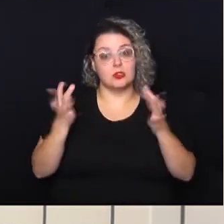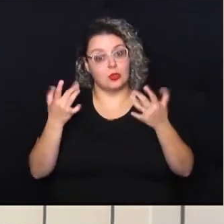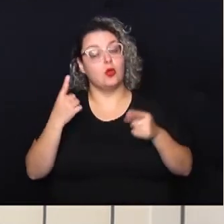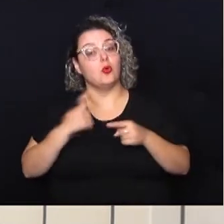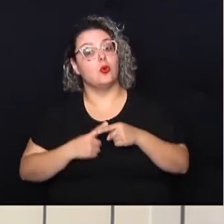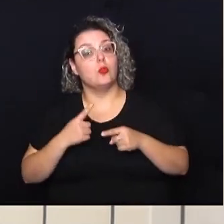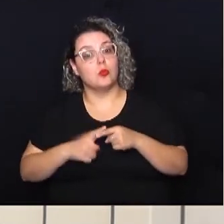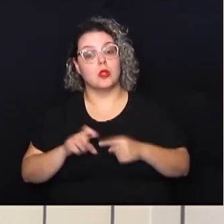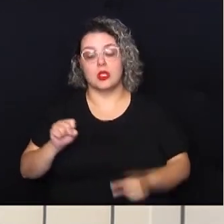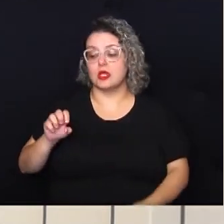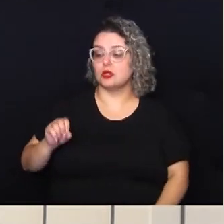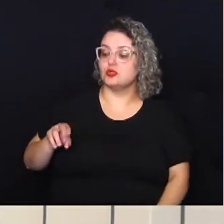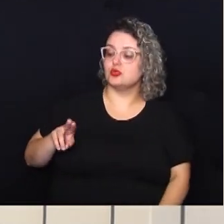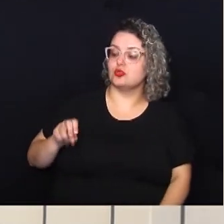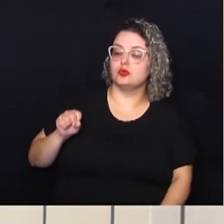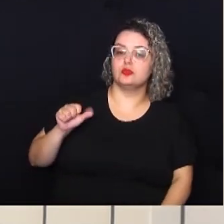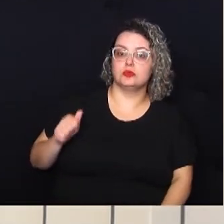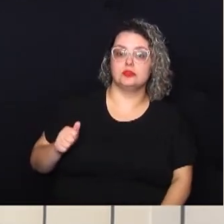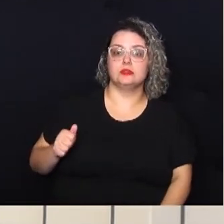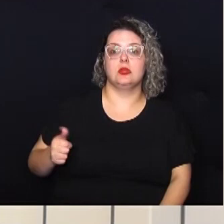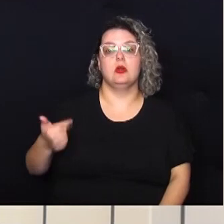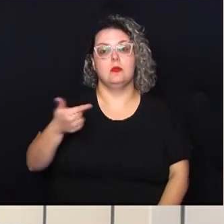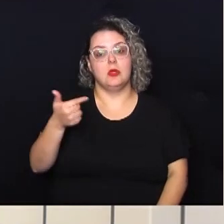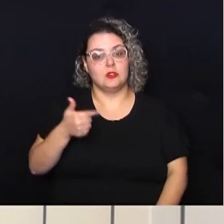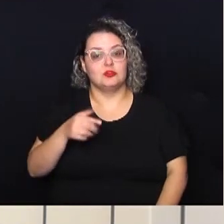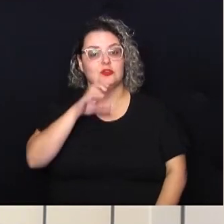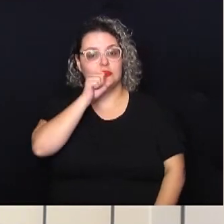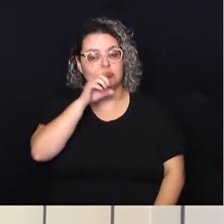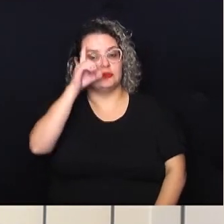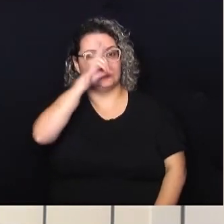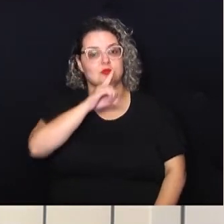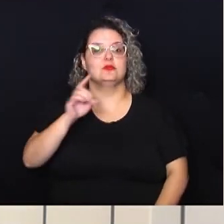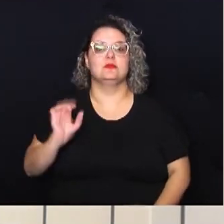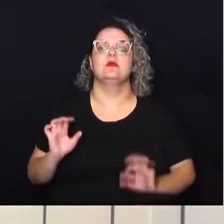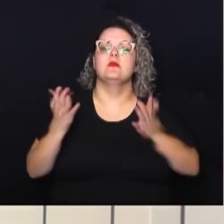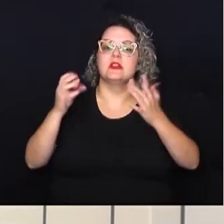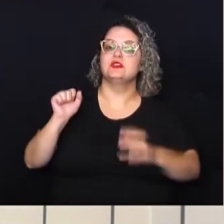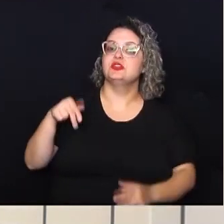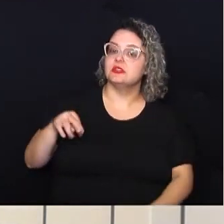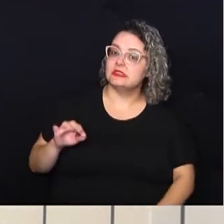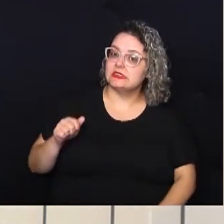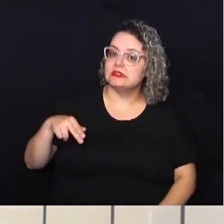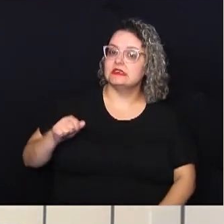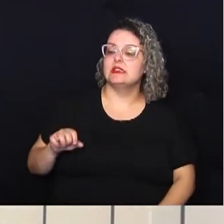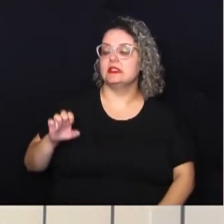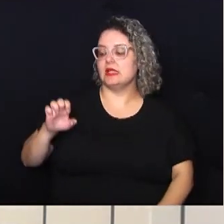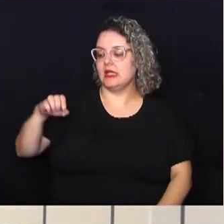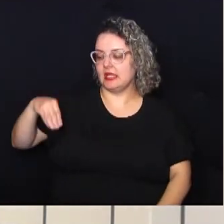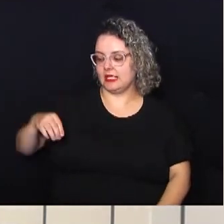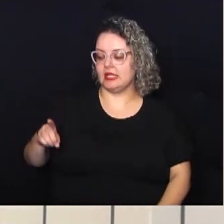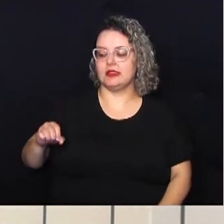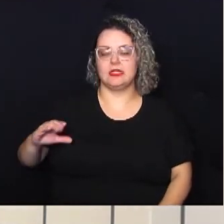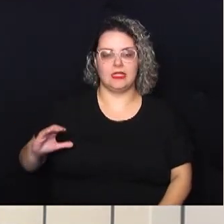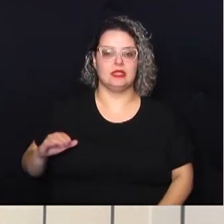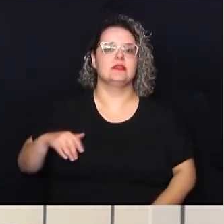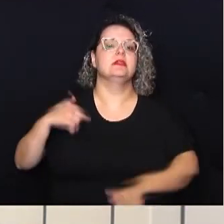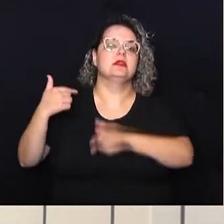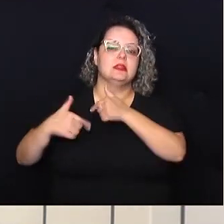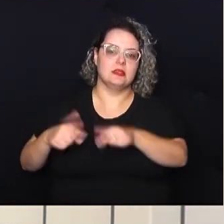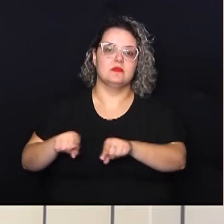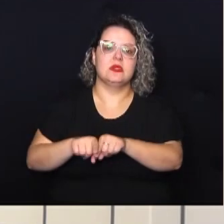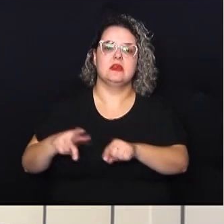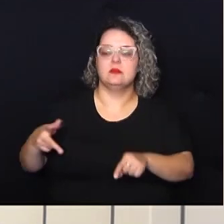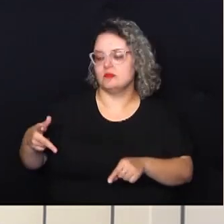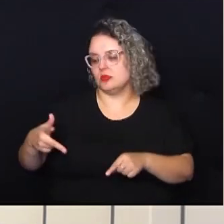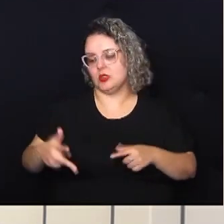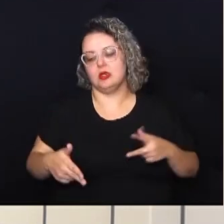em Sousas, para o segundo fim de semana da Festa de Santana, a INDEC realiza operação também com